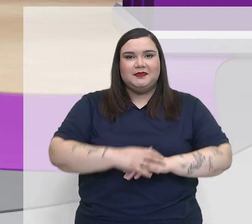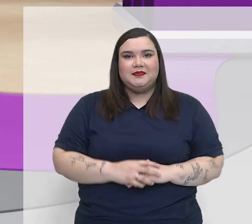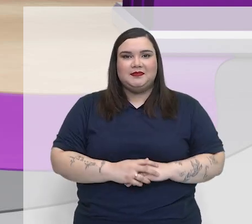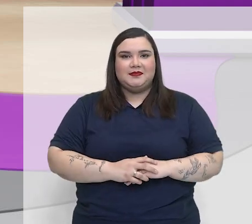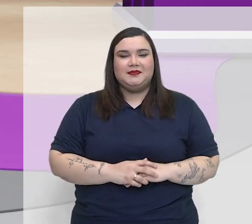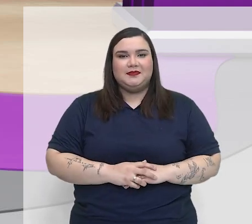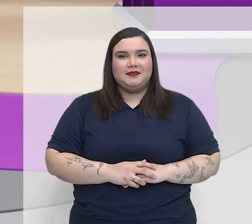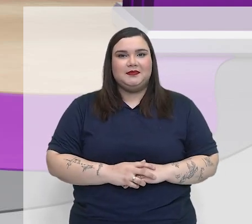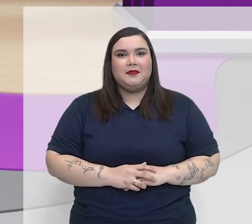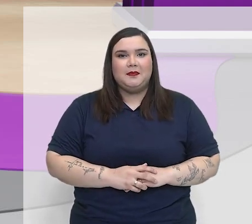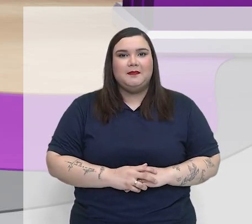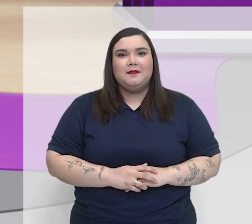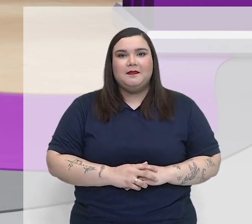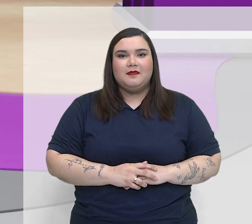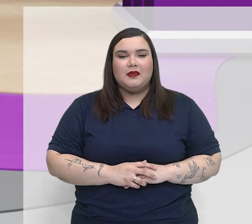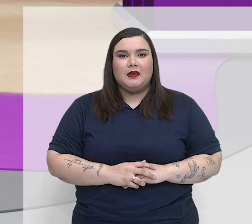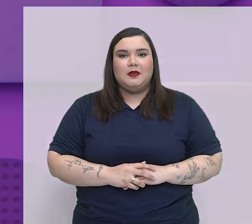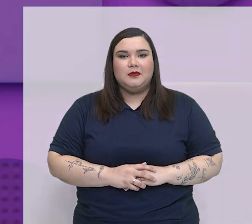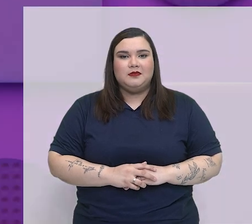ensino fundamental.